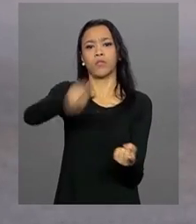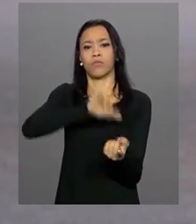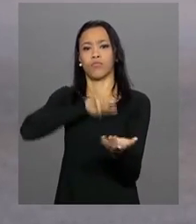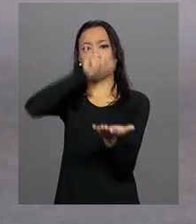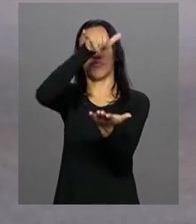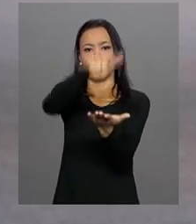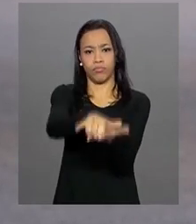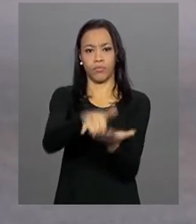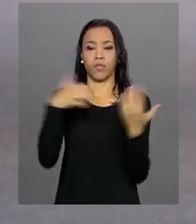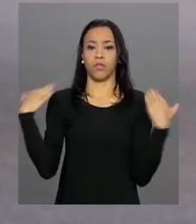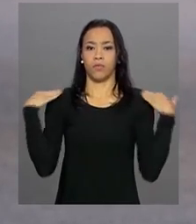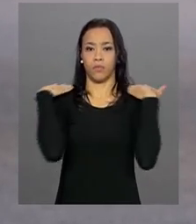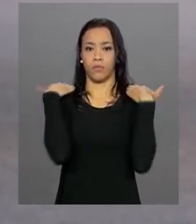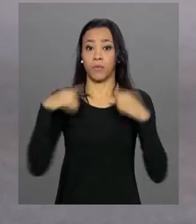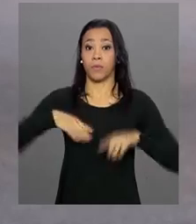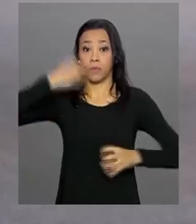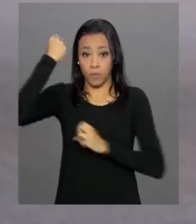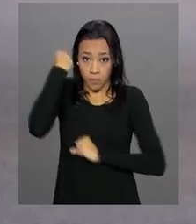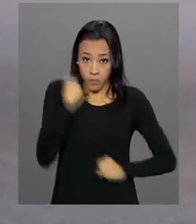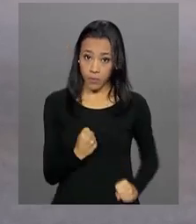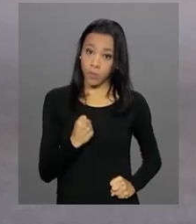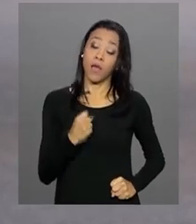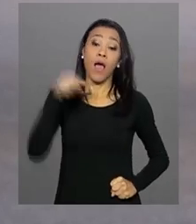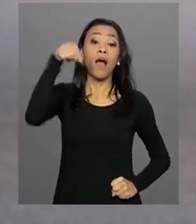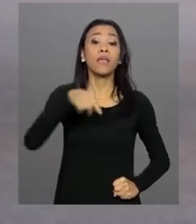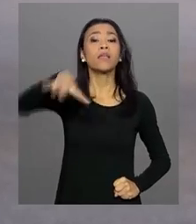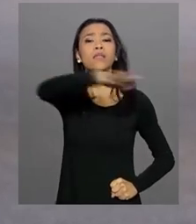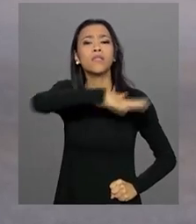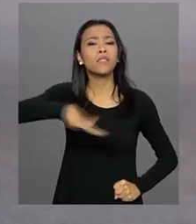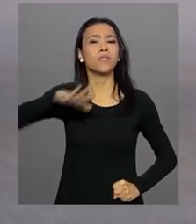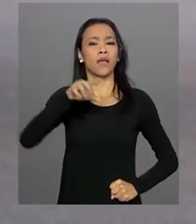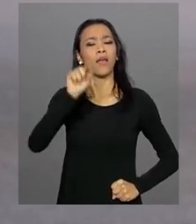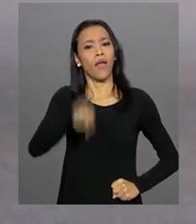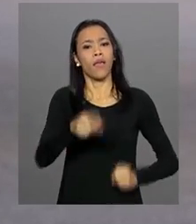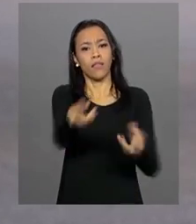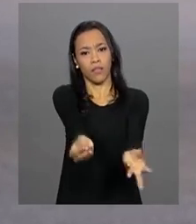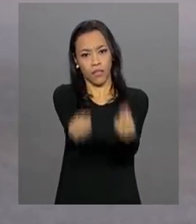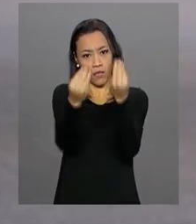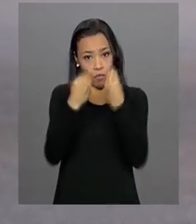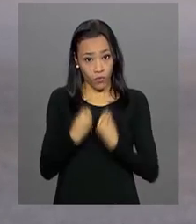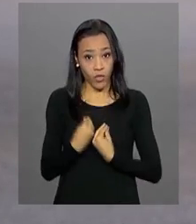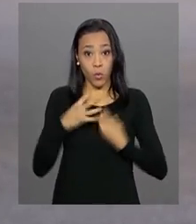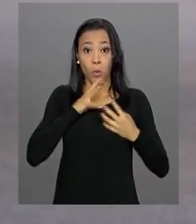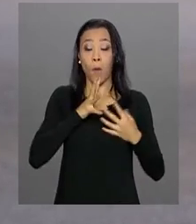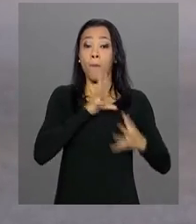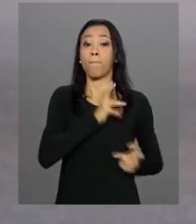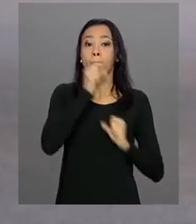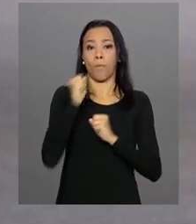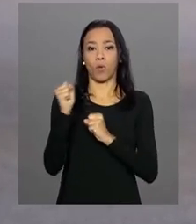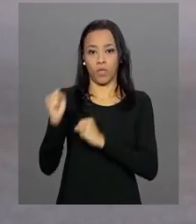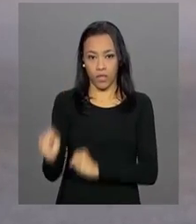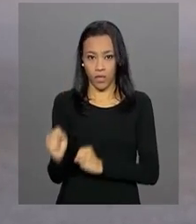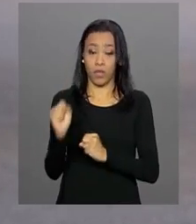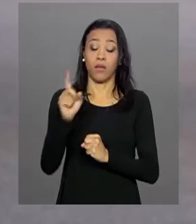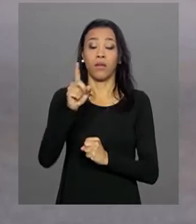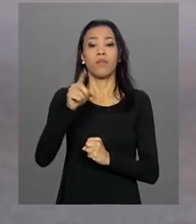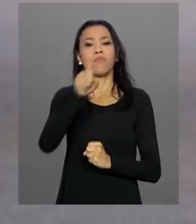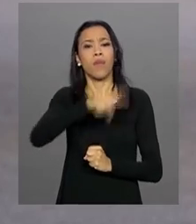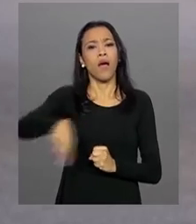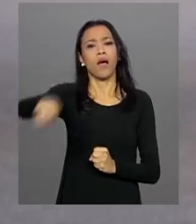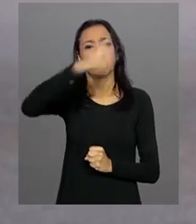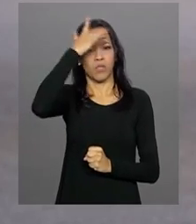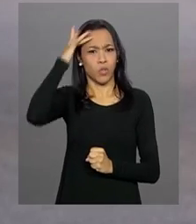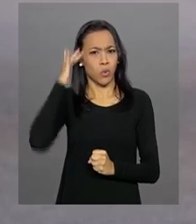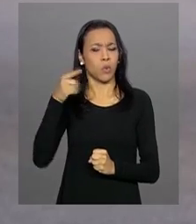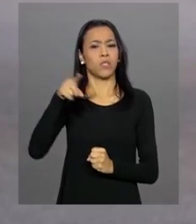também do Exército. A expectativa por aqui é que seja devolvido, então, poder aos titulares das Forças Armadas, o